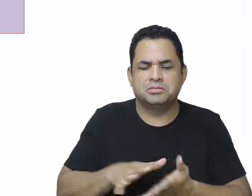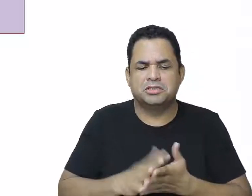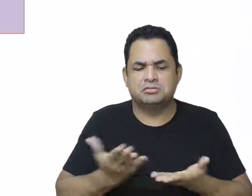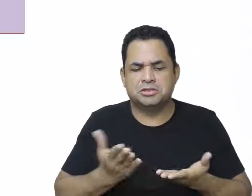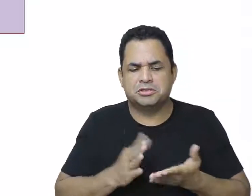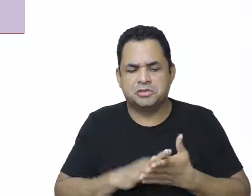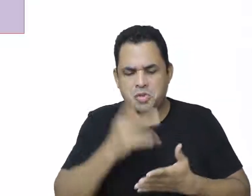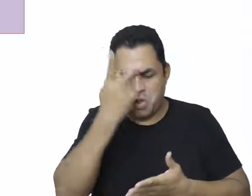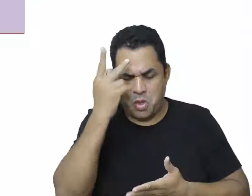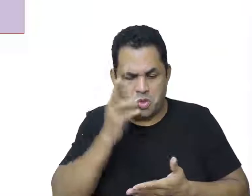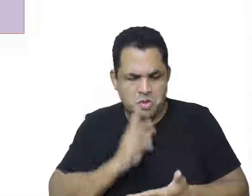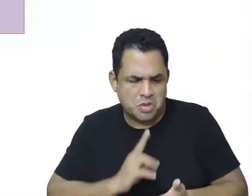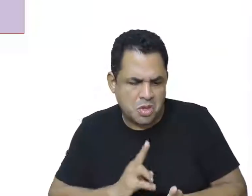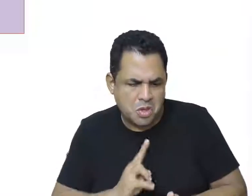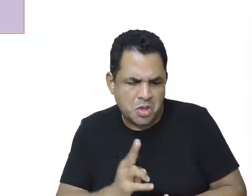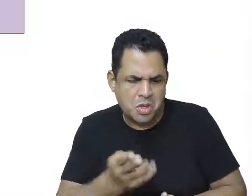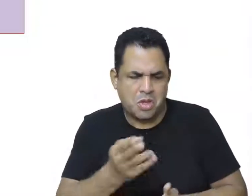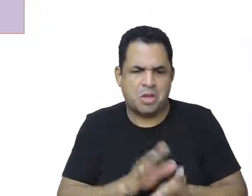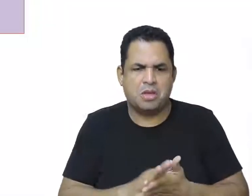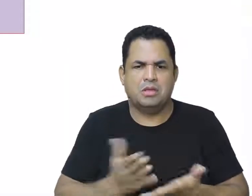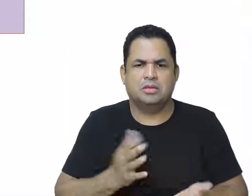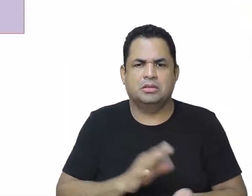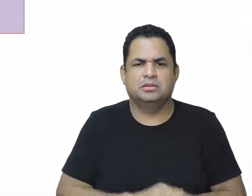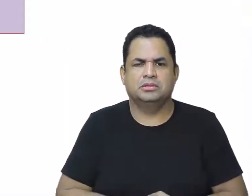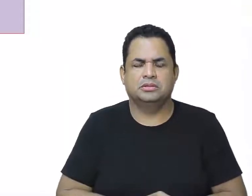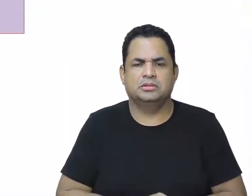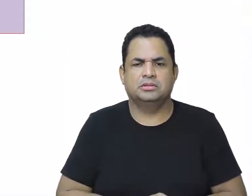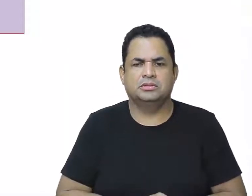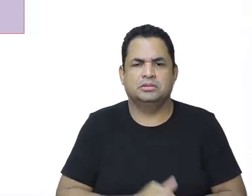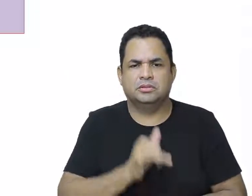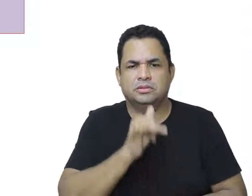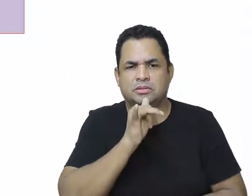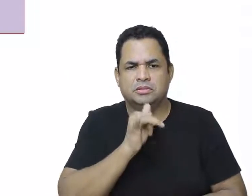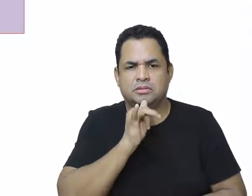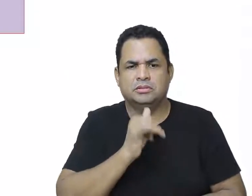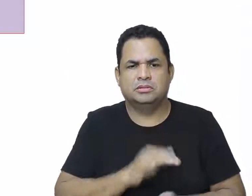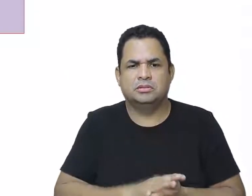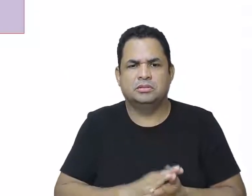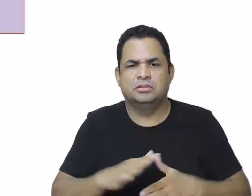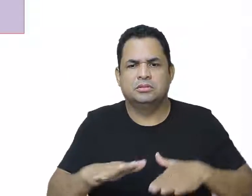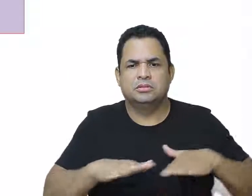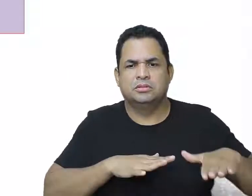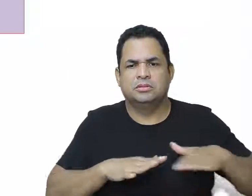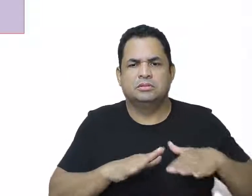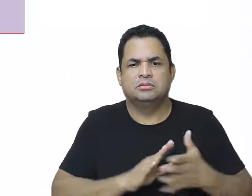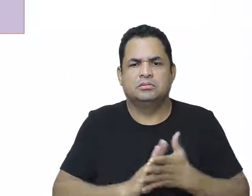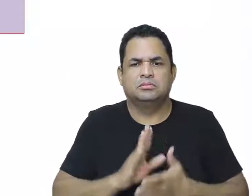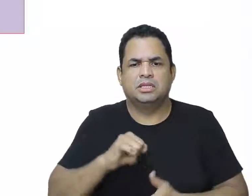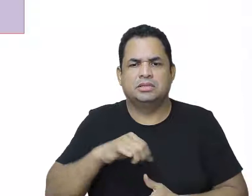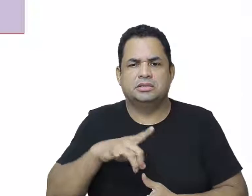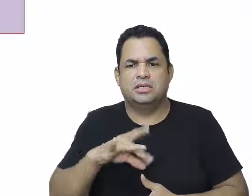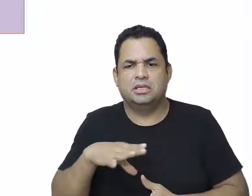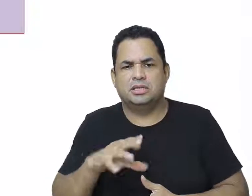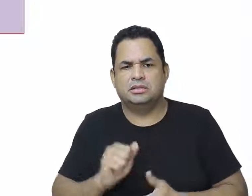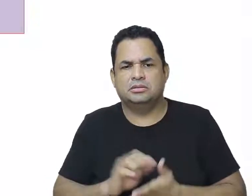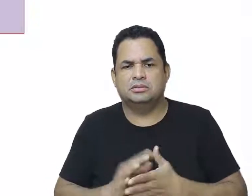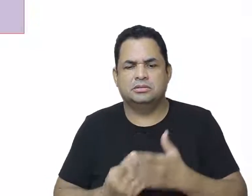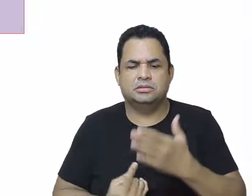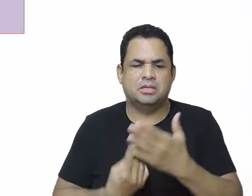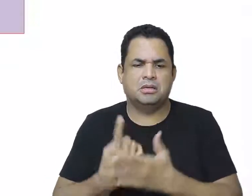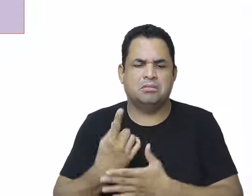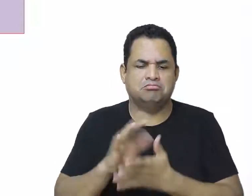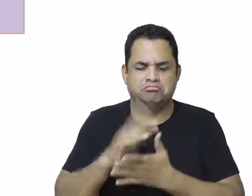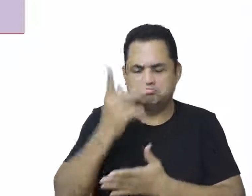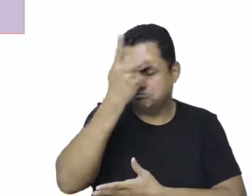seguidores, que vão atrás dessa pessoa, né? Ou seja, exemplos, líderes de movimentos messiânicos, alguns